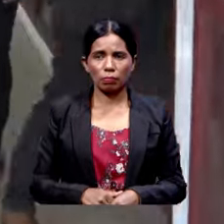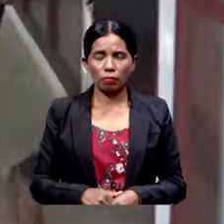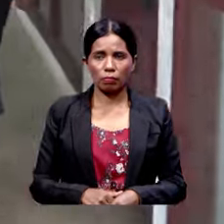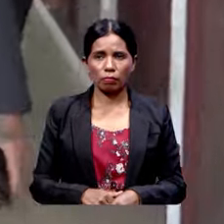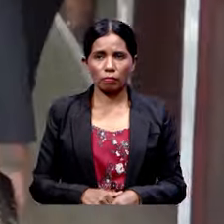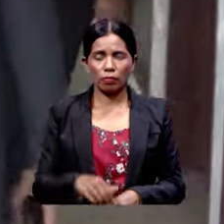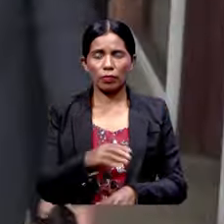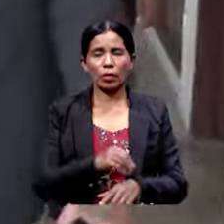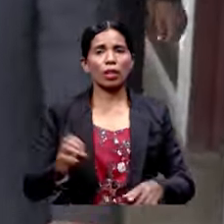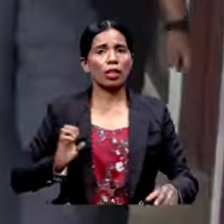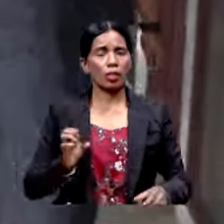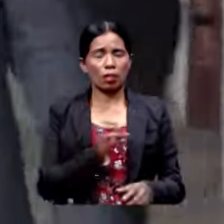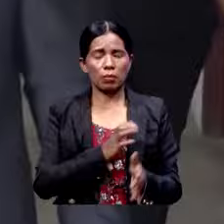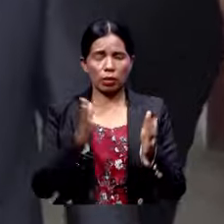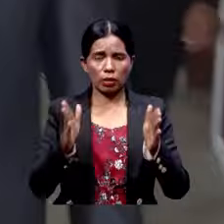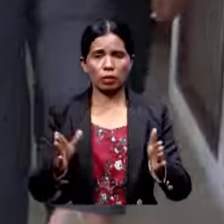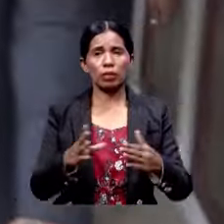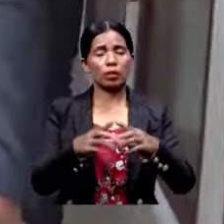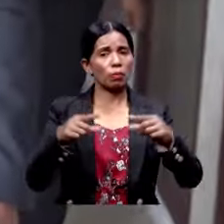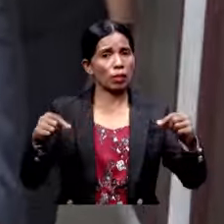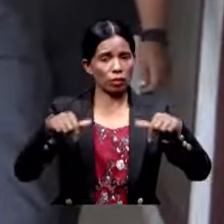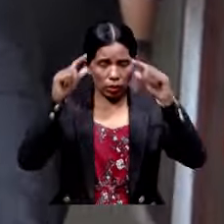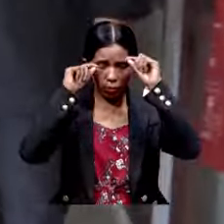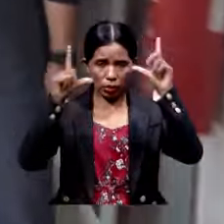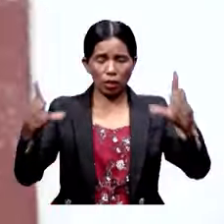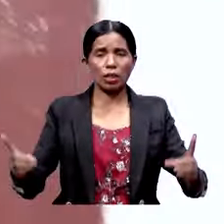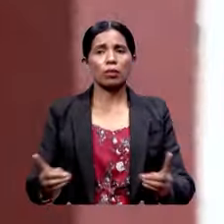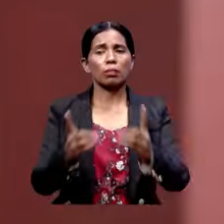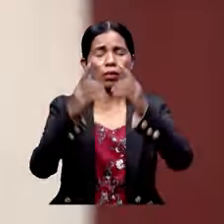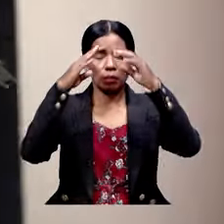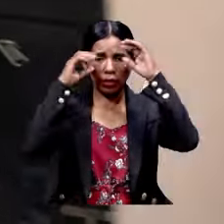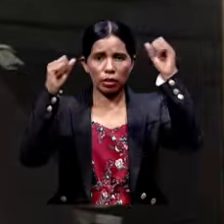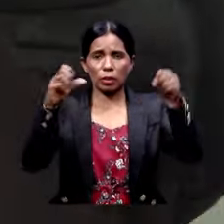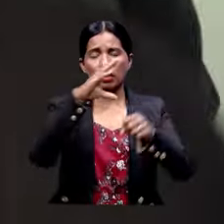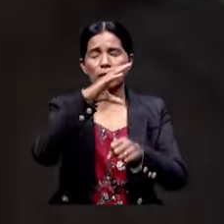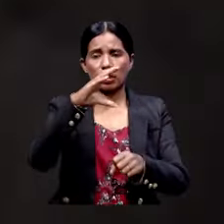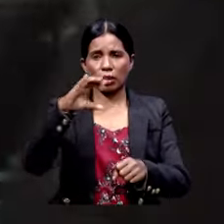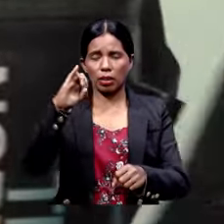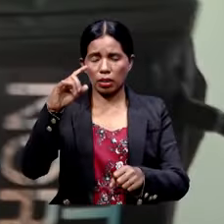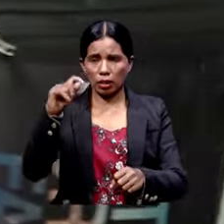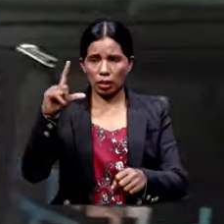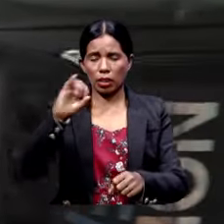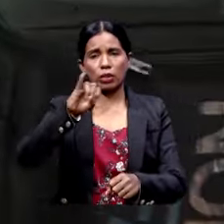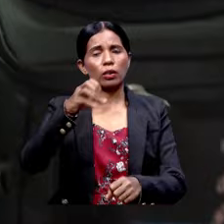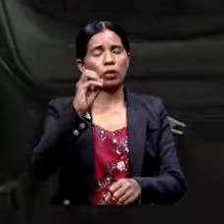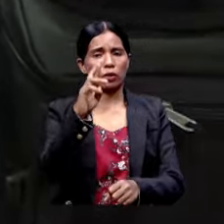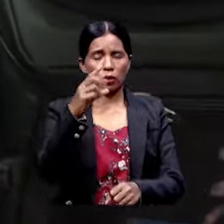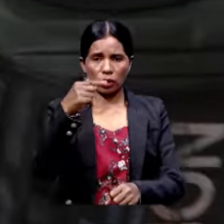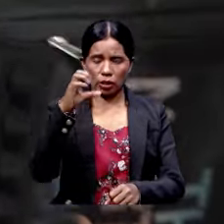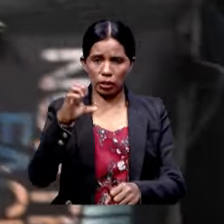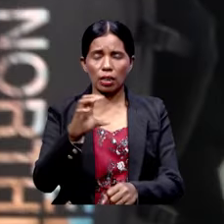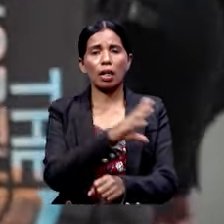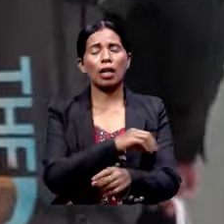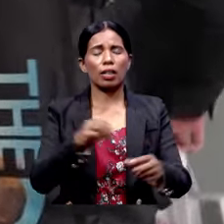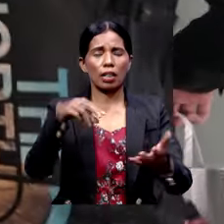Embaixadór Japaun Timor-Leste Quintané, hasoru malu, ho Prezidenti Câmara Comércio e Indústria Timor-Leste, Jorge Manuel Araújo Serrano, hodi estabelece